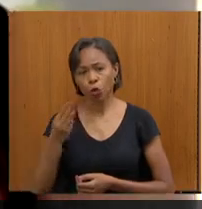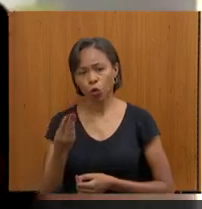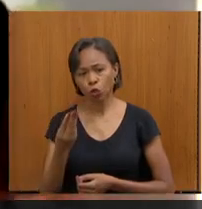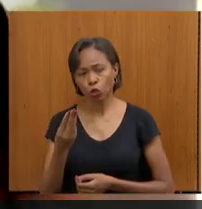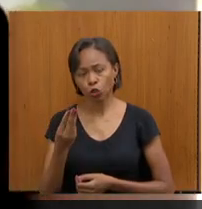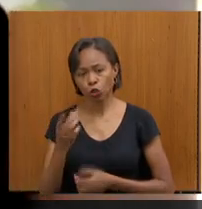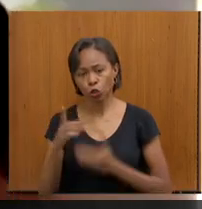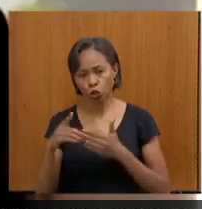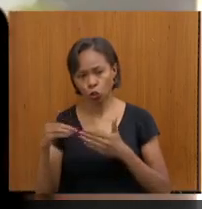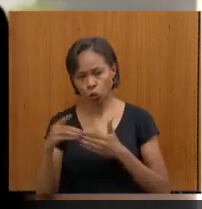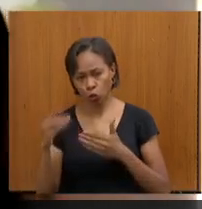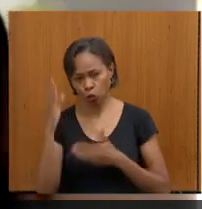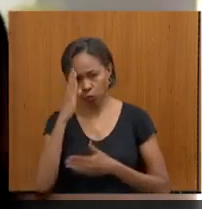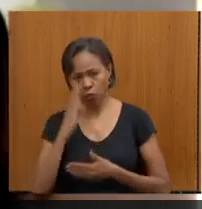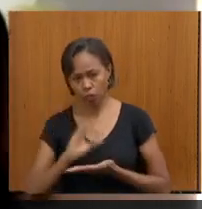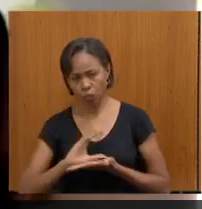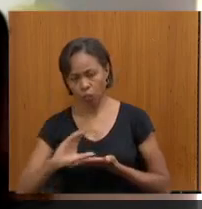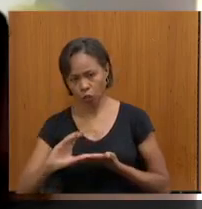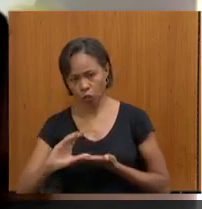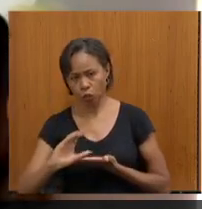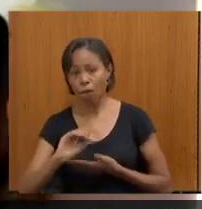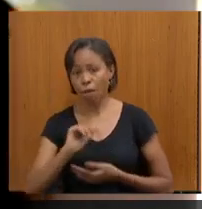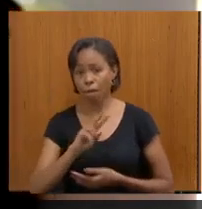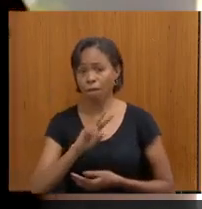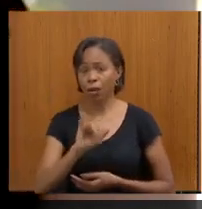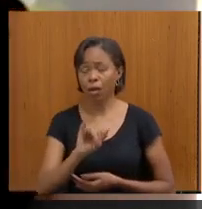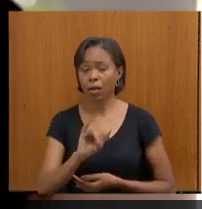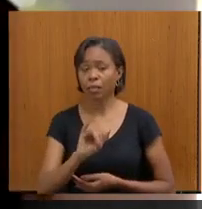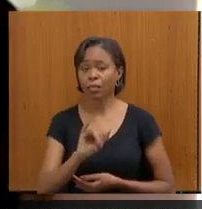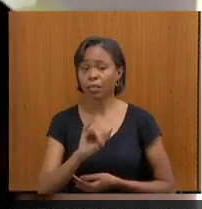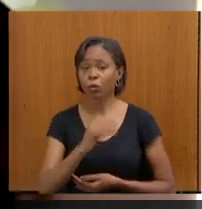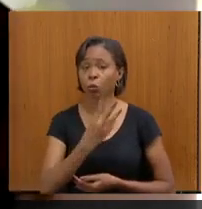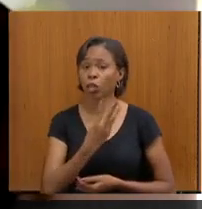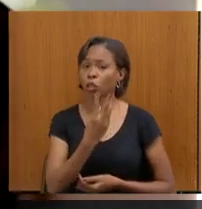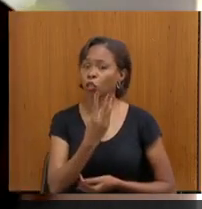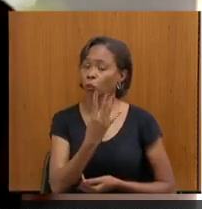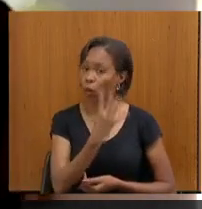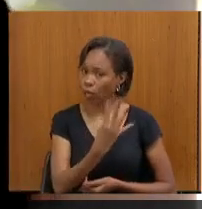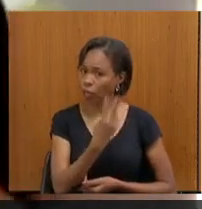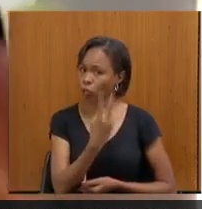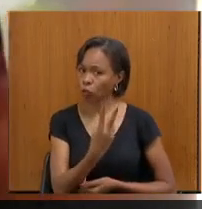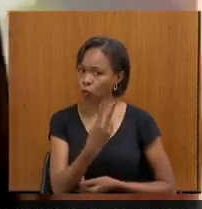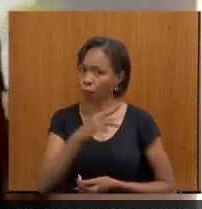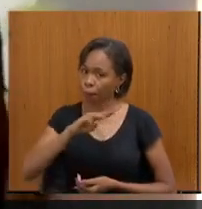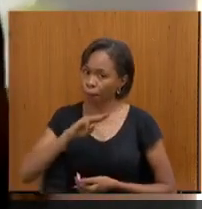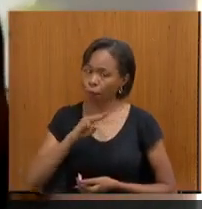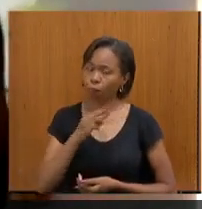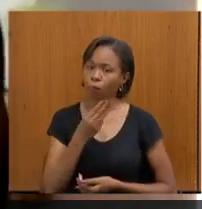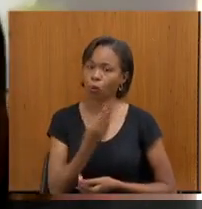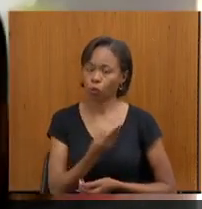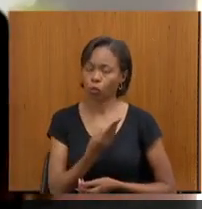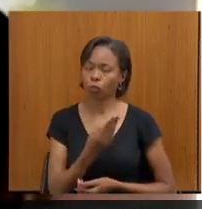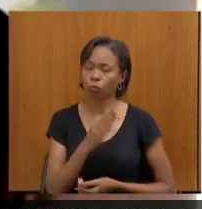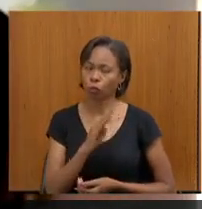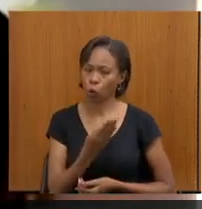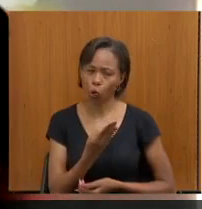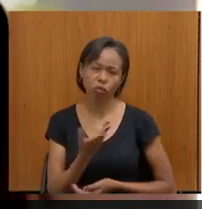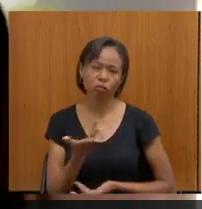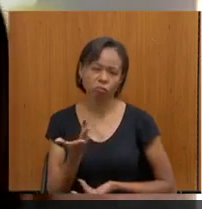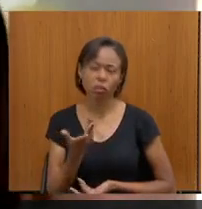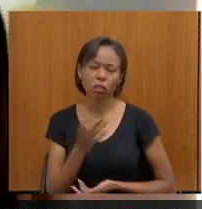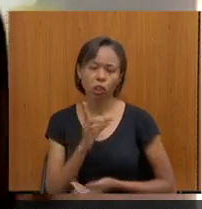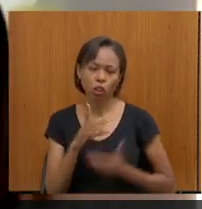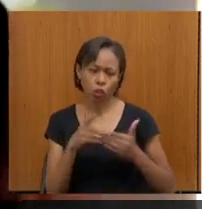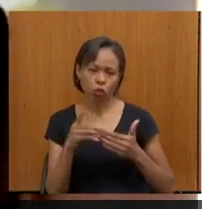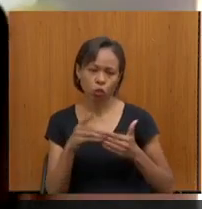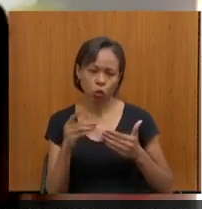46 Bilhões de Dólares para a cadeia de hidrogênio e ela é uma das petroleiras mais importante uma